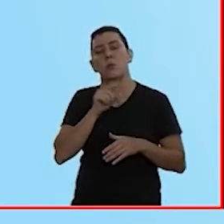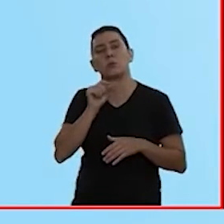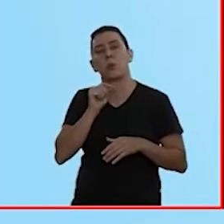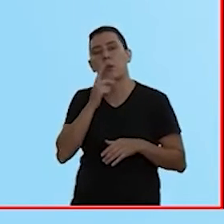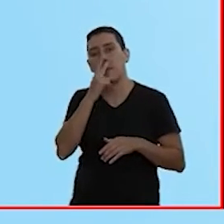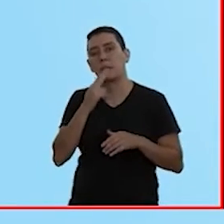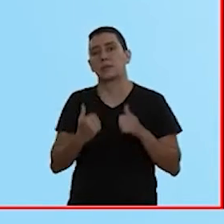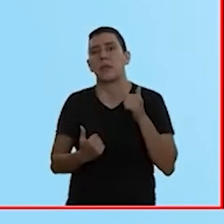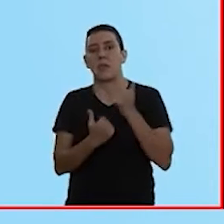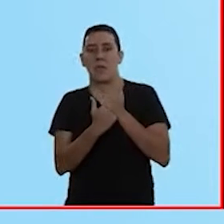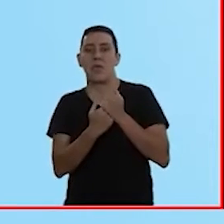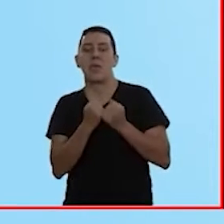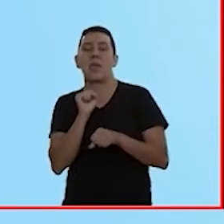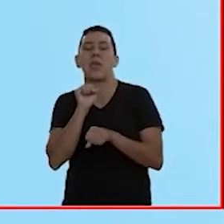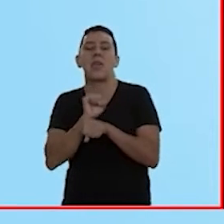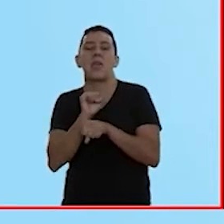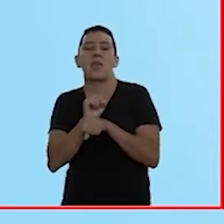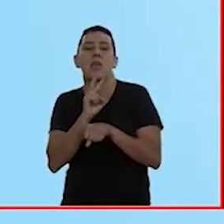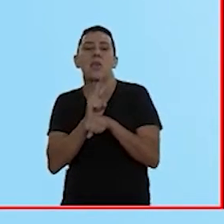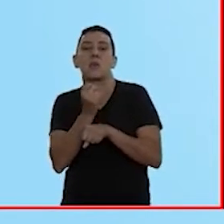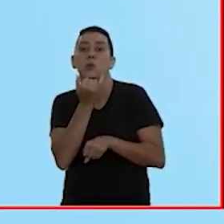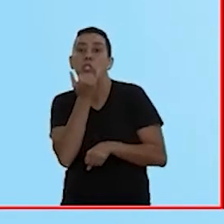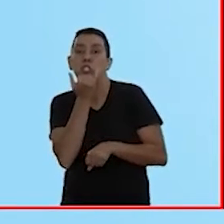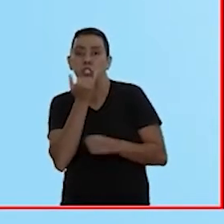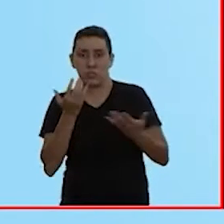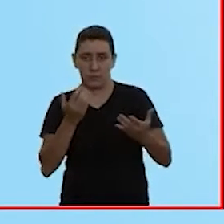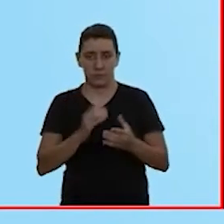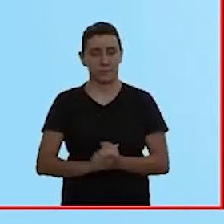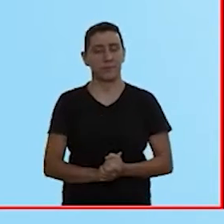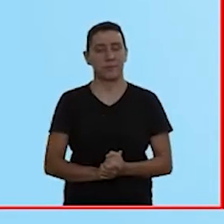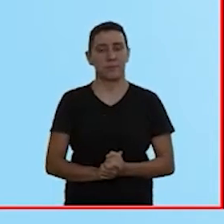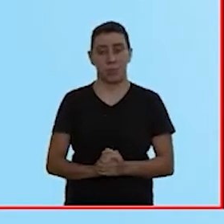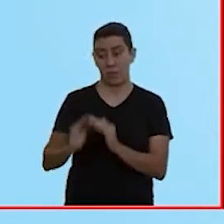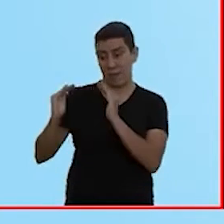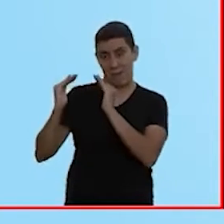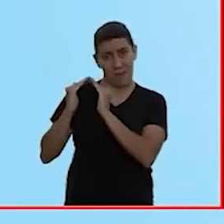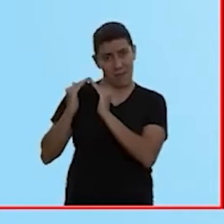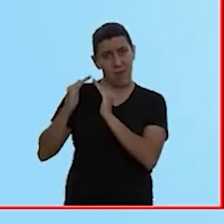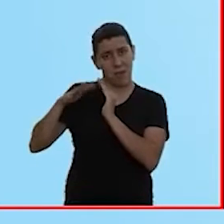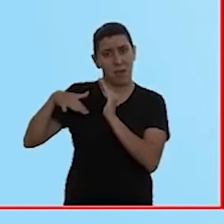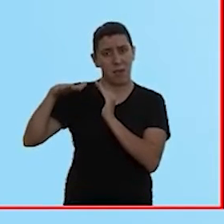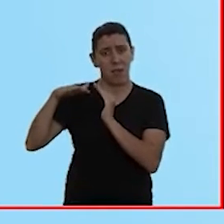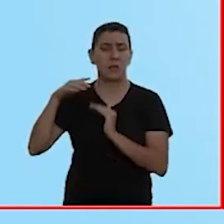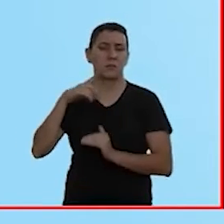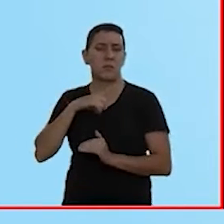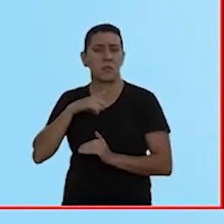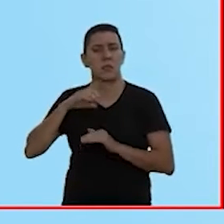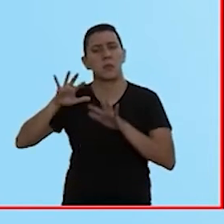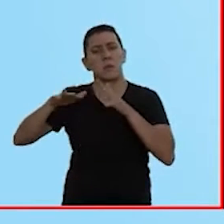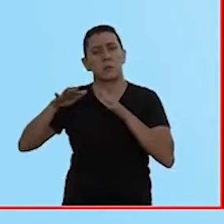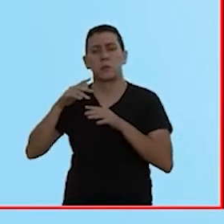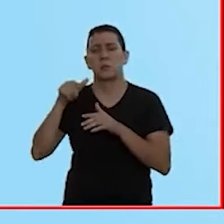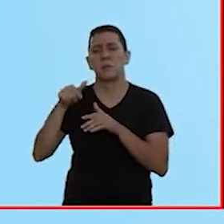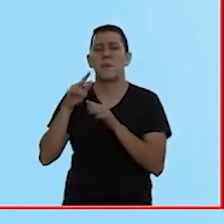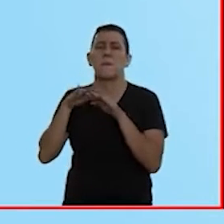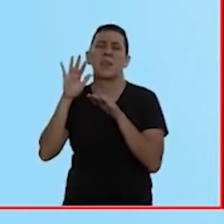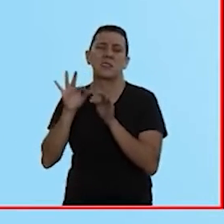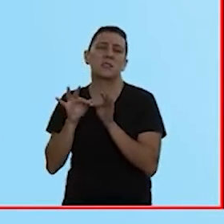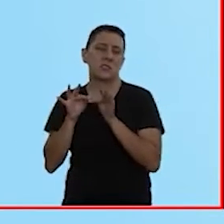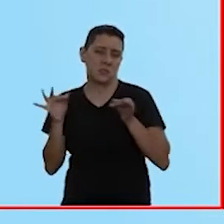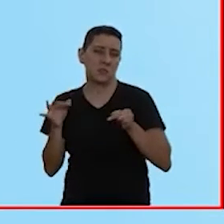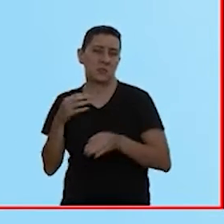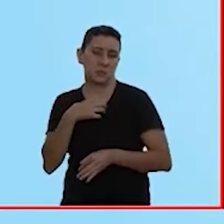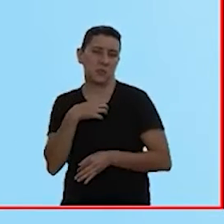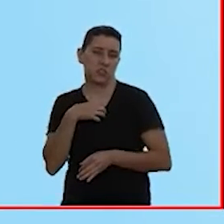na sua rede e cenário Residencial a impotência o cenário Residencial é o melhor cenário aqui a gente está falando